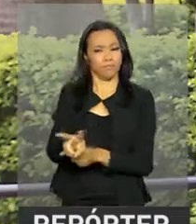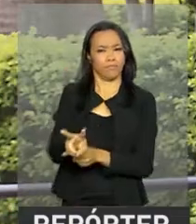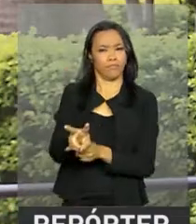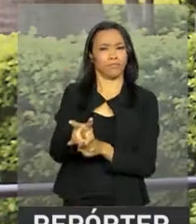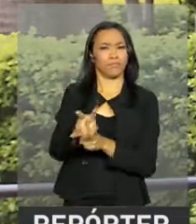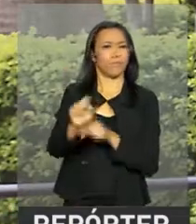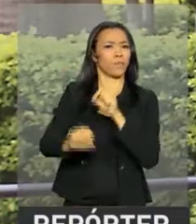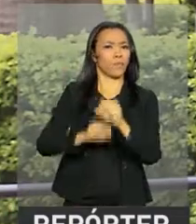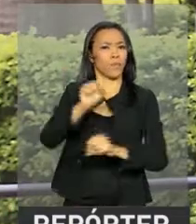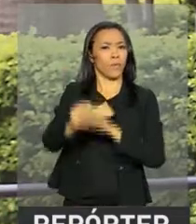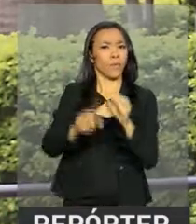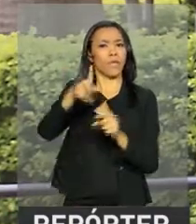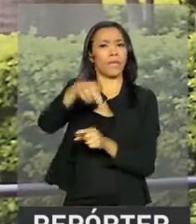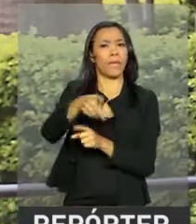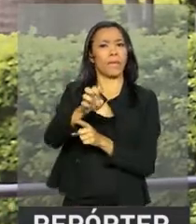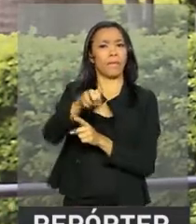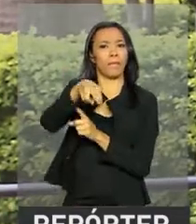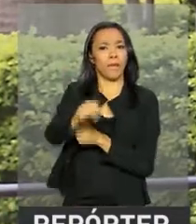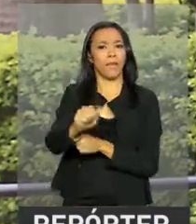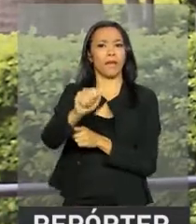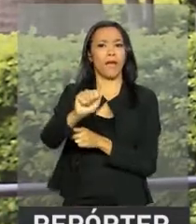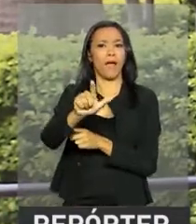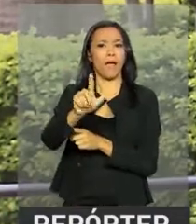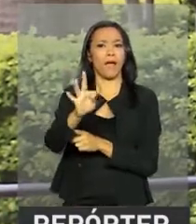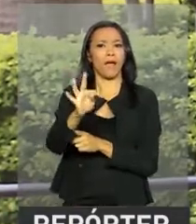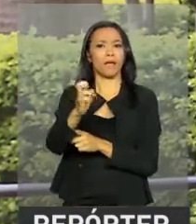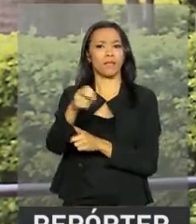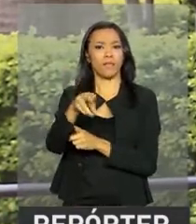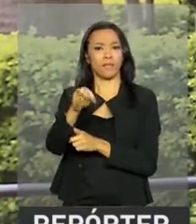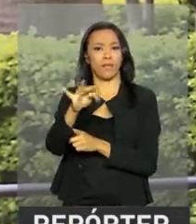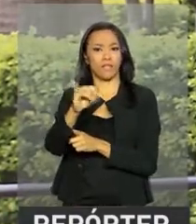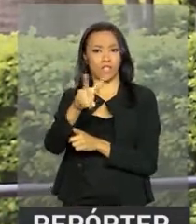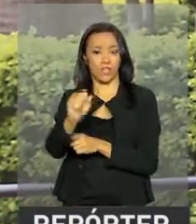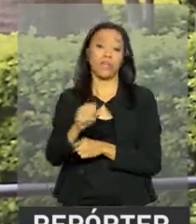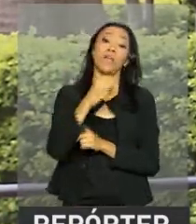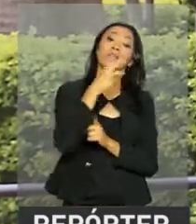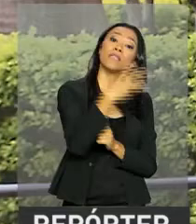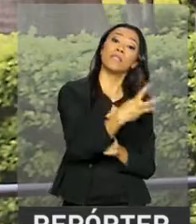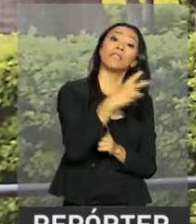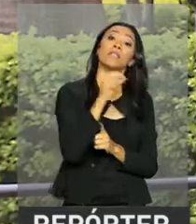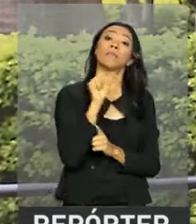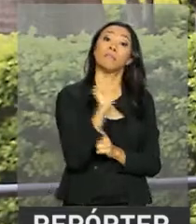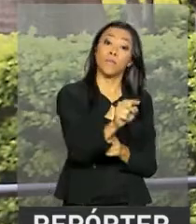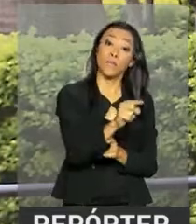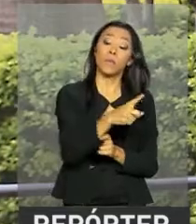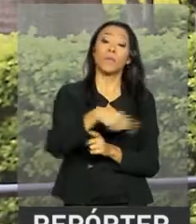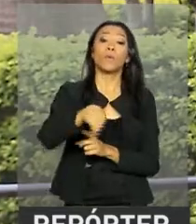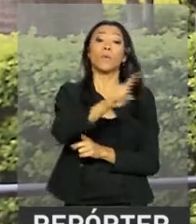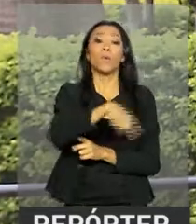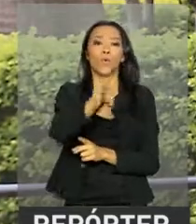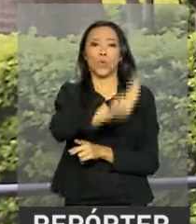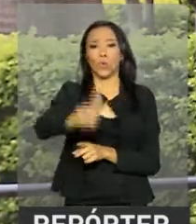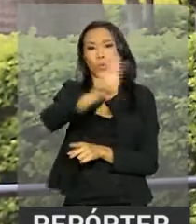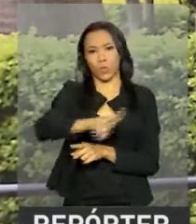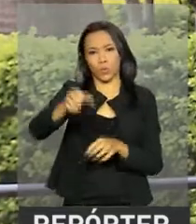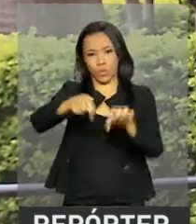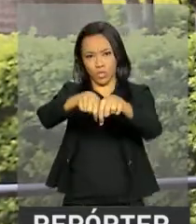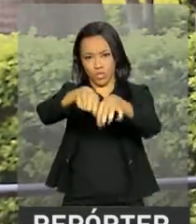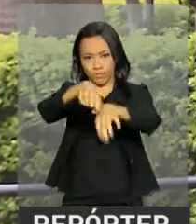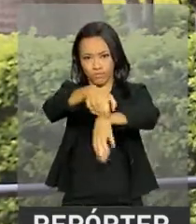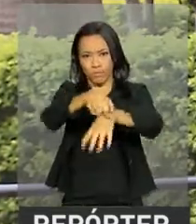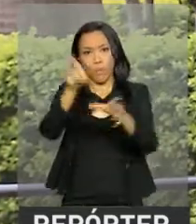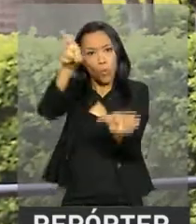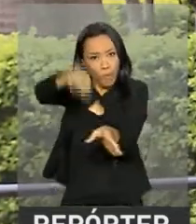centrais de penas alternativas e 35 mil e 700 sejam rastreados com o uso de tornozeleiras eletrônicas